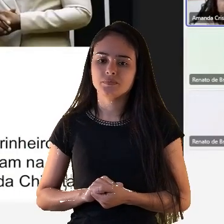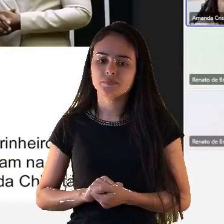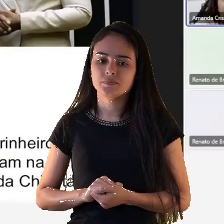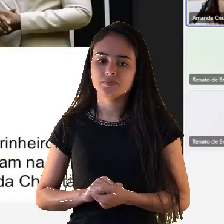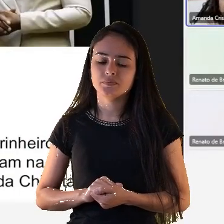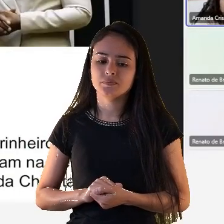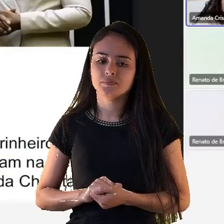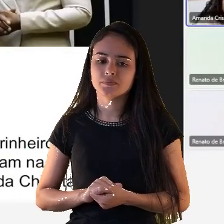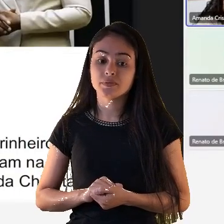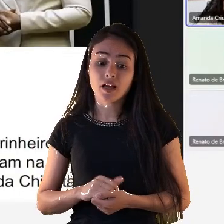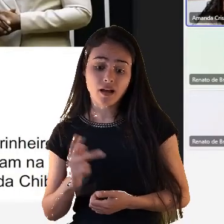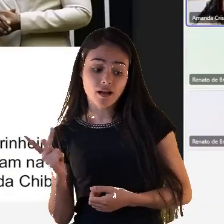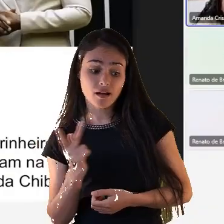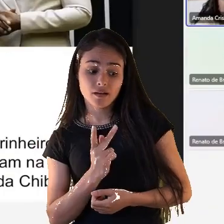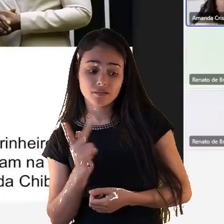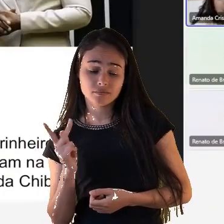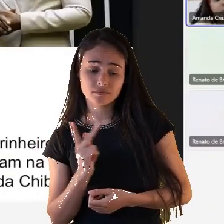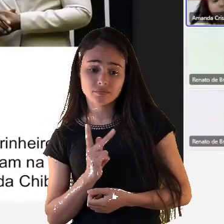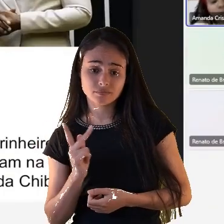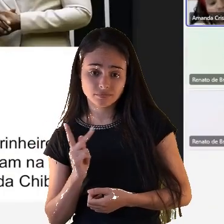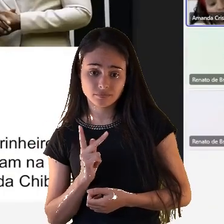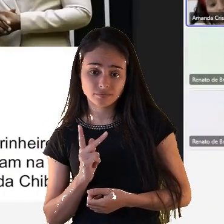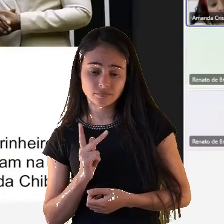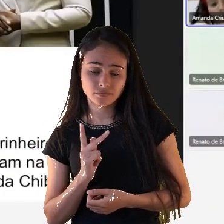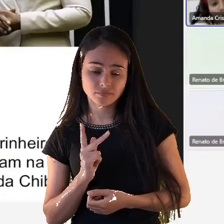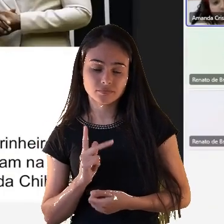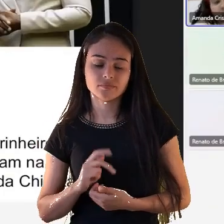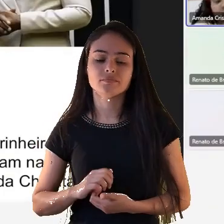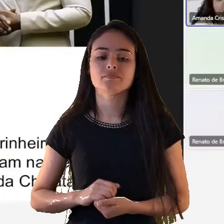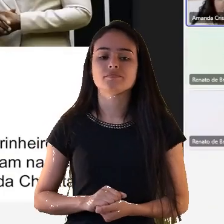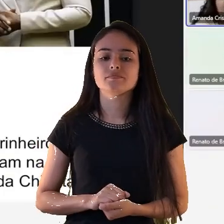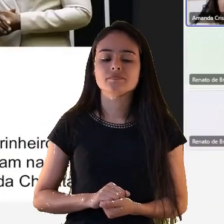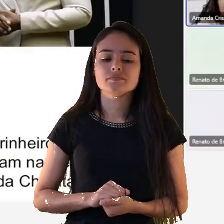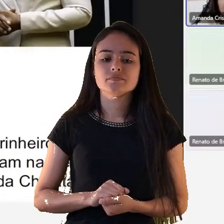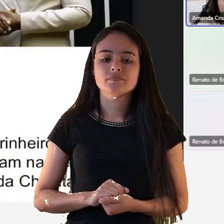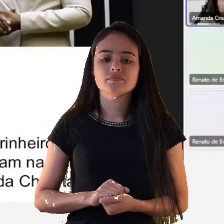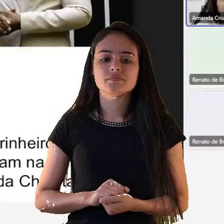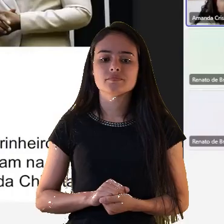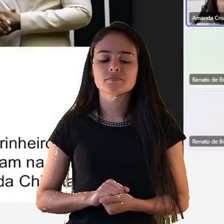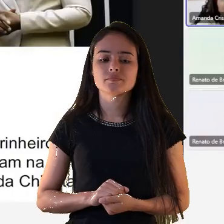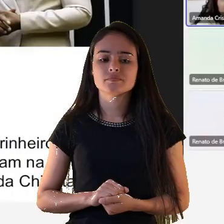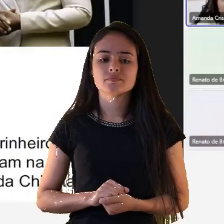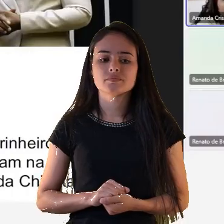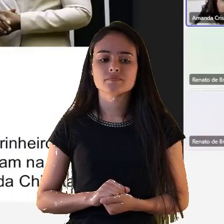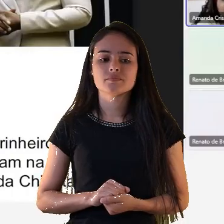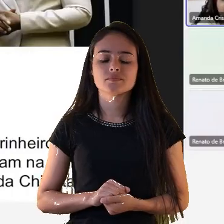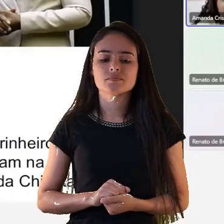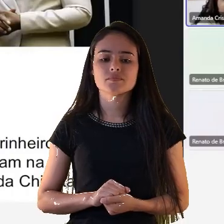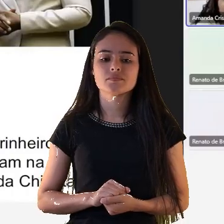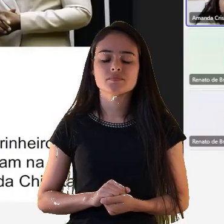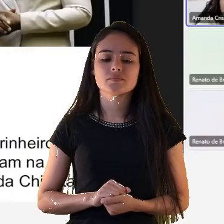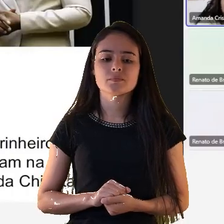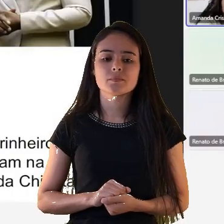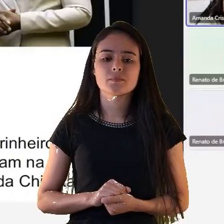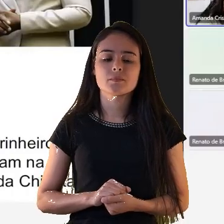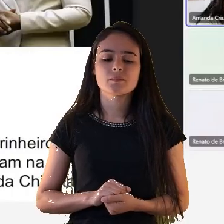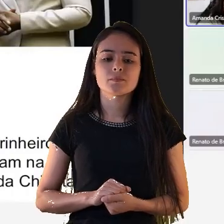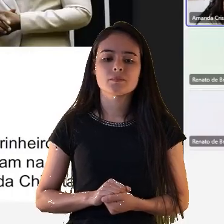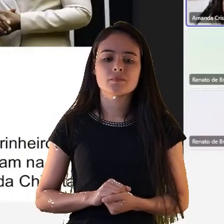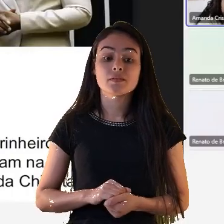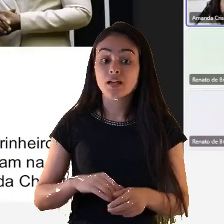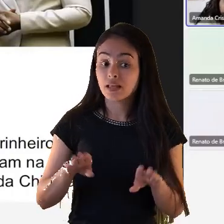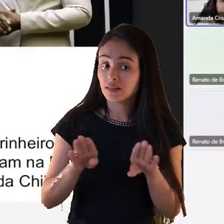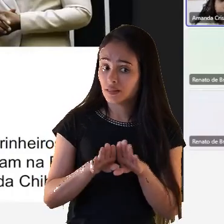E as duas, né? Tanto a dona Laudelina quanto a dona Benedita da Silva, elas têm também episódios